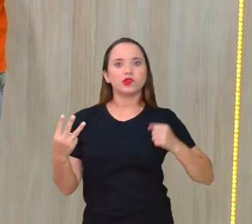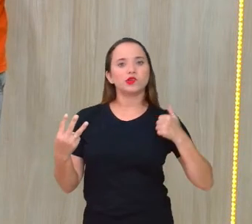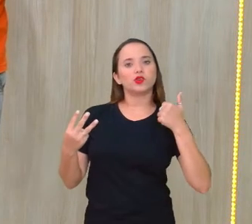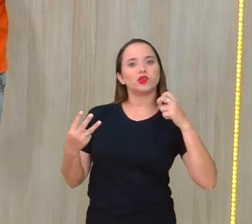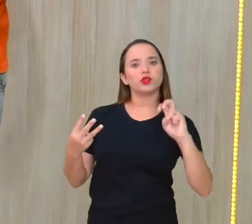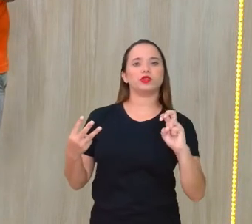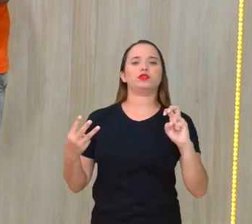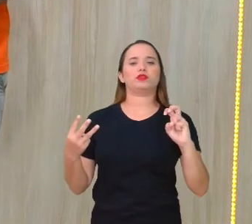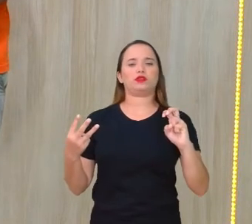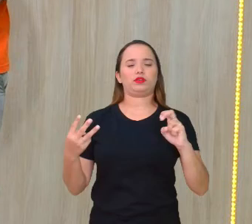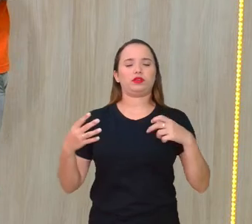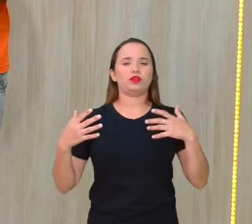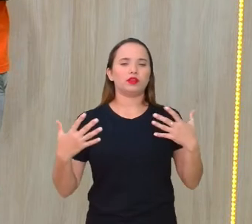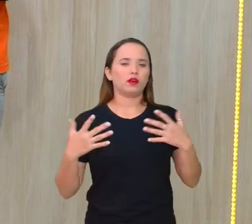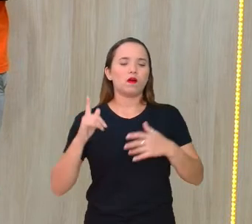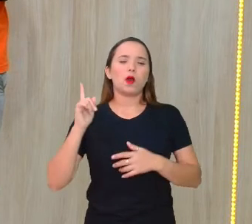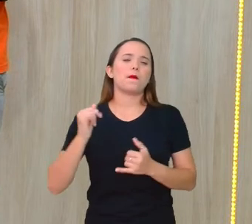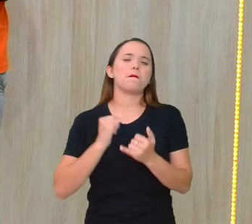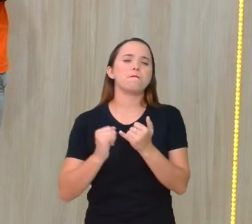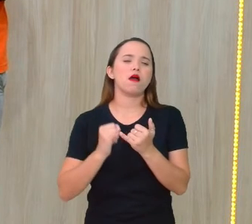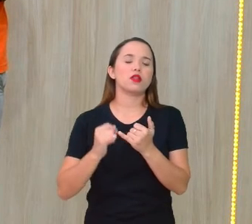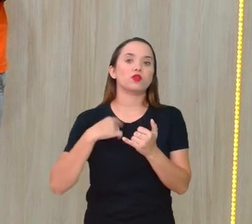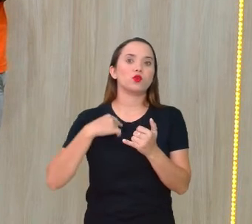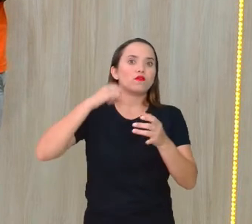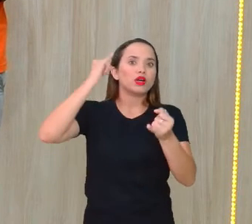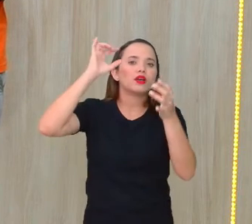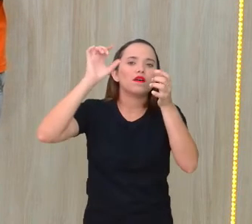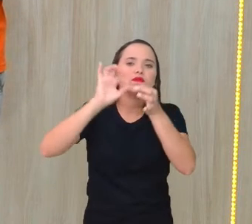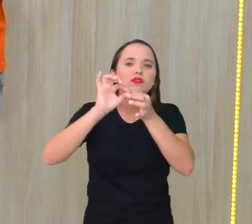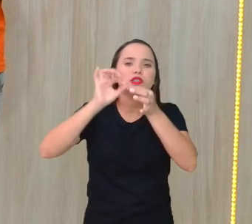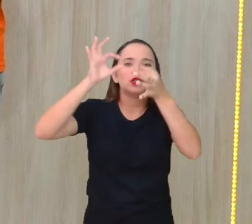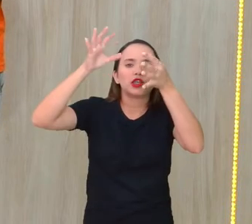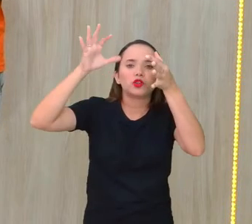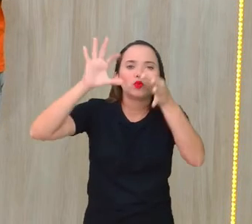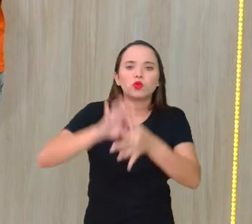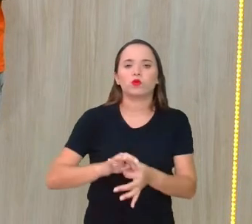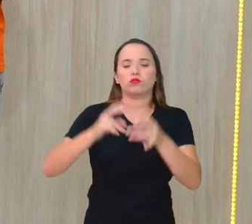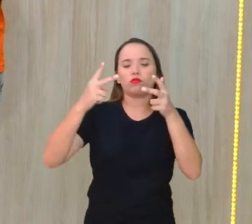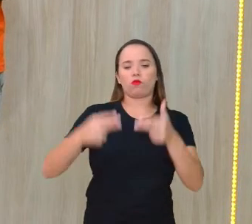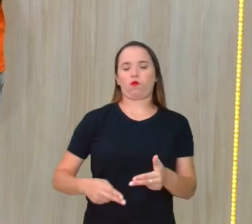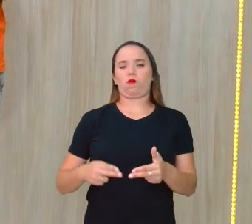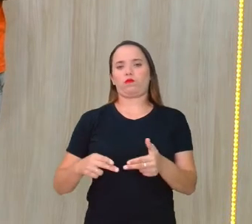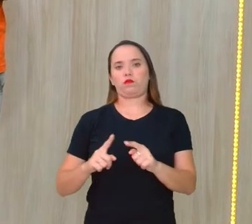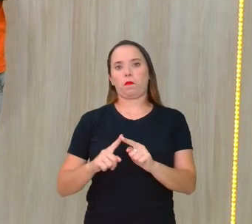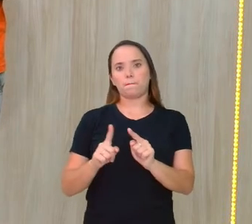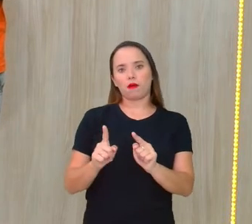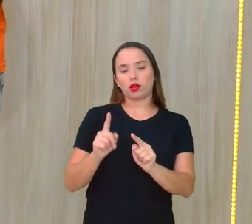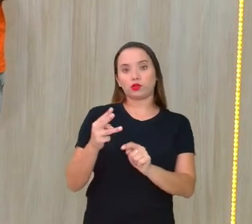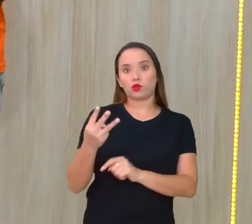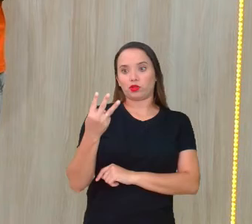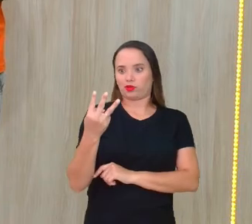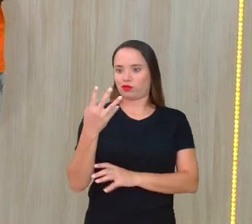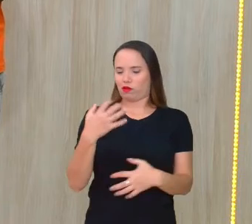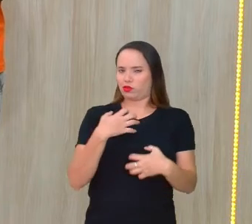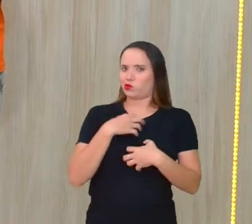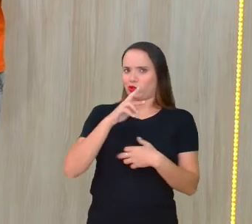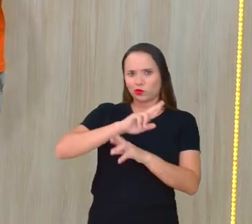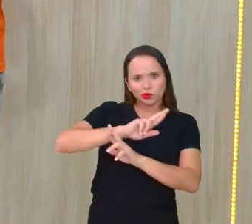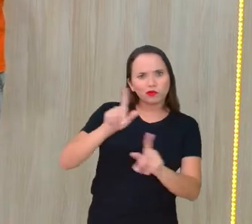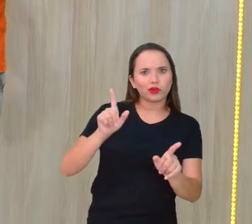15 pães. Então, é como se eu estivesse fazendo a mesma coisa, só que de 3 formas diferentes até agora. Eu falei de